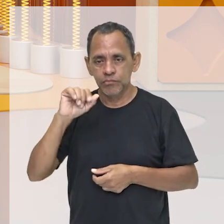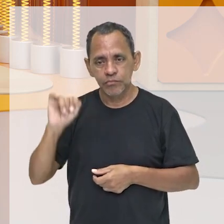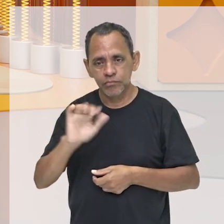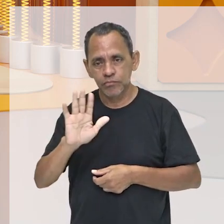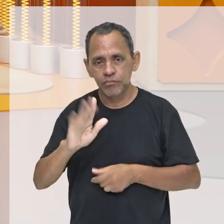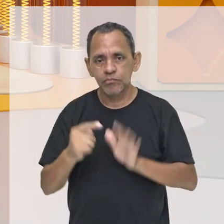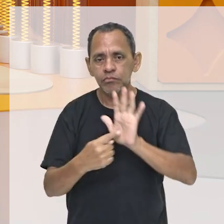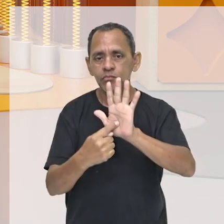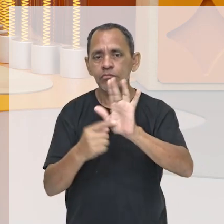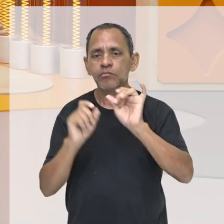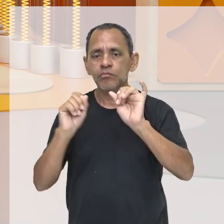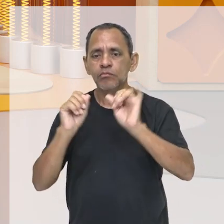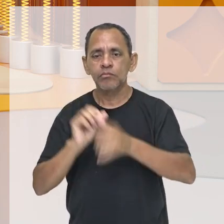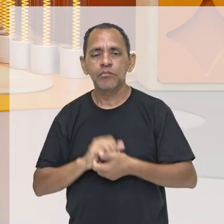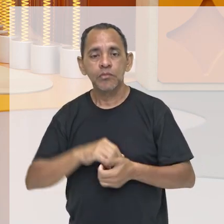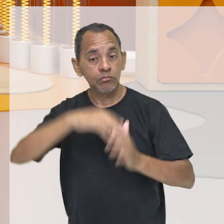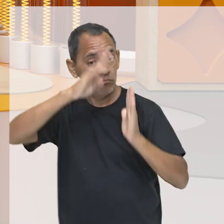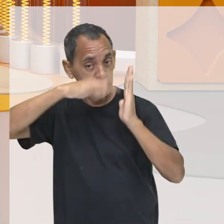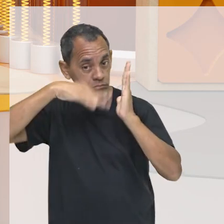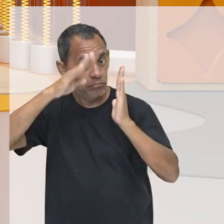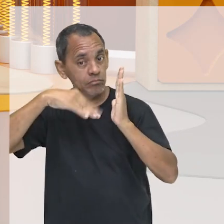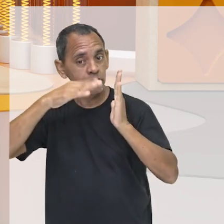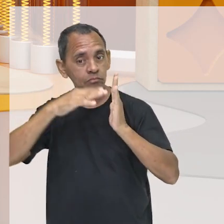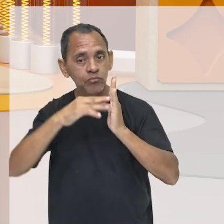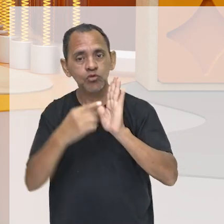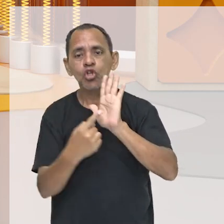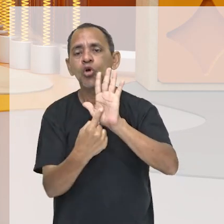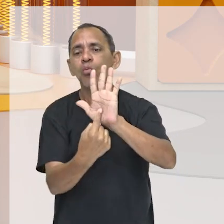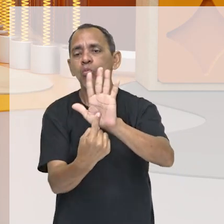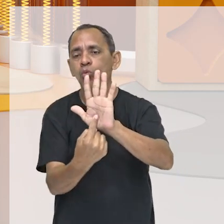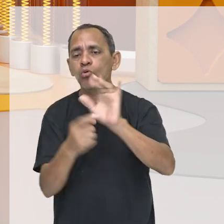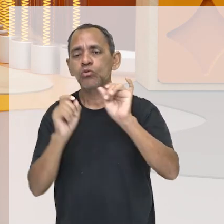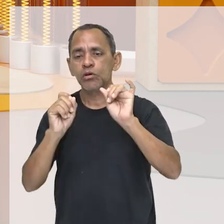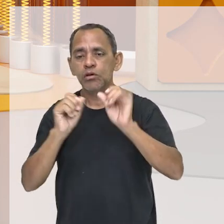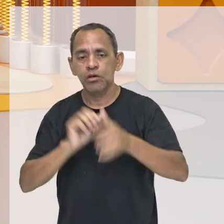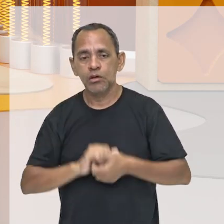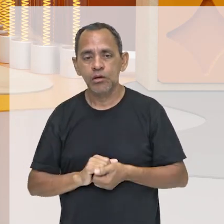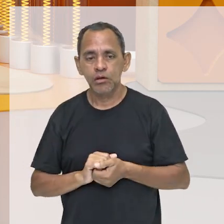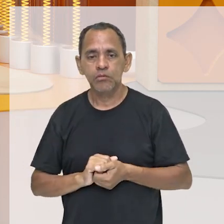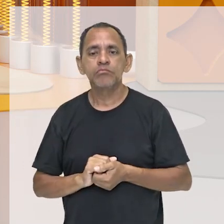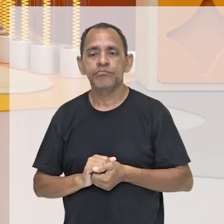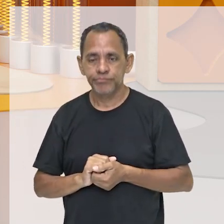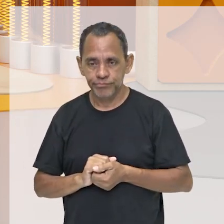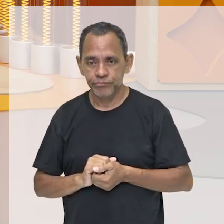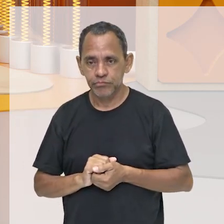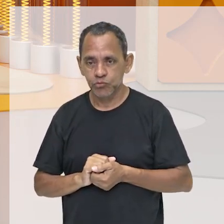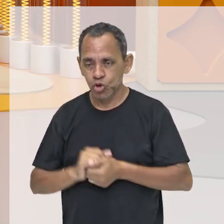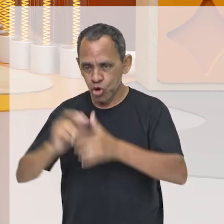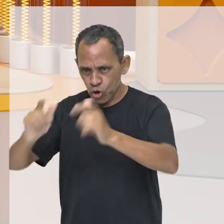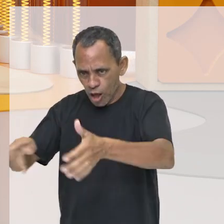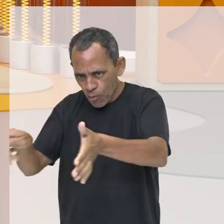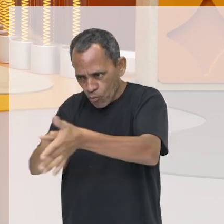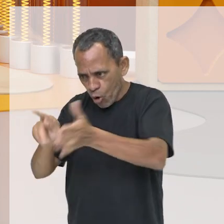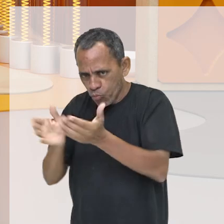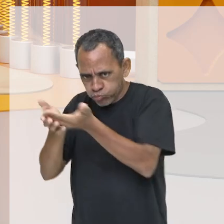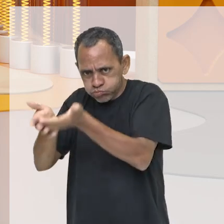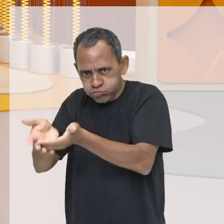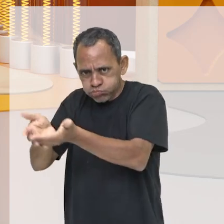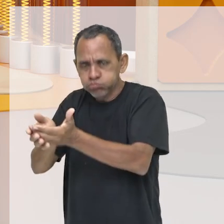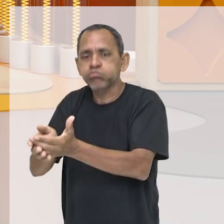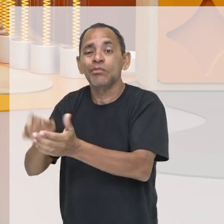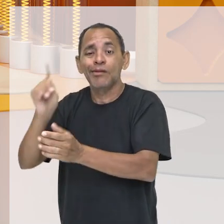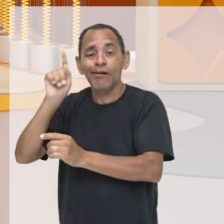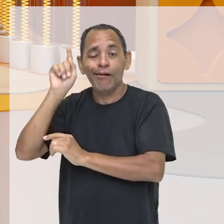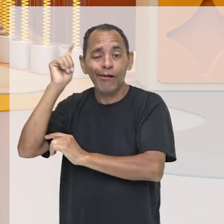né? Uma pintura a óleo que retrata lá o porto fluvial de Macau, lá no século